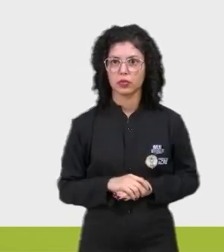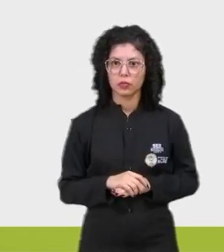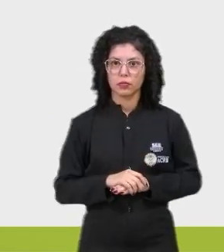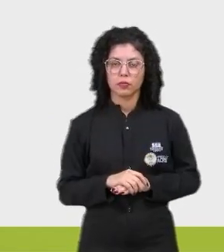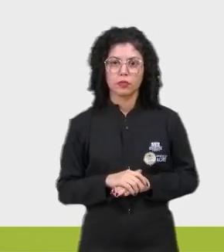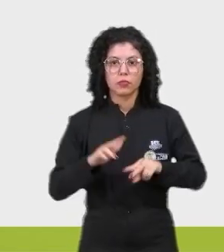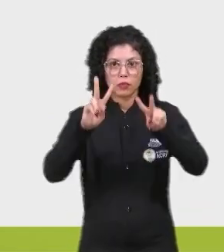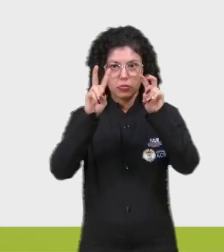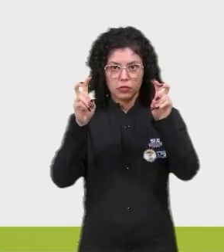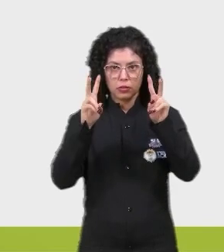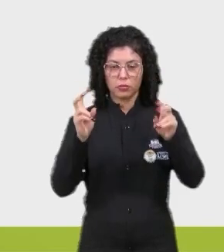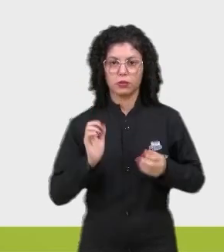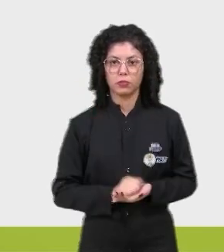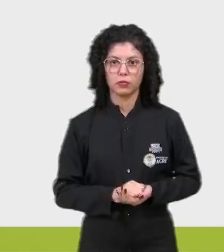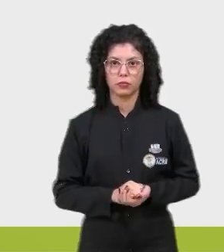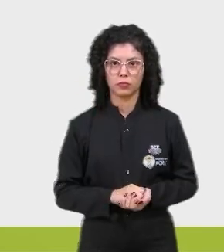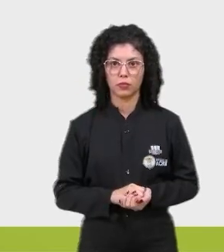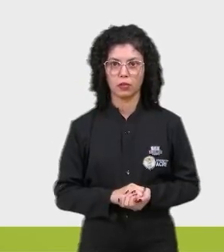aqui o